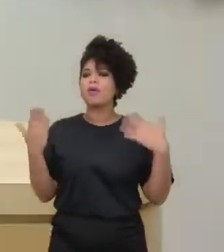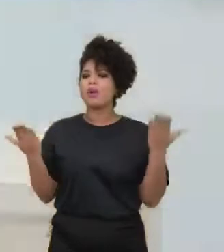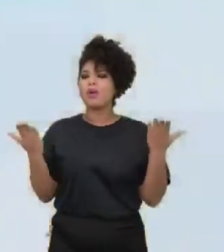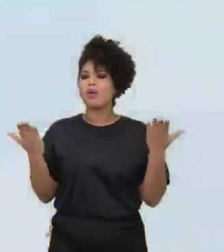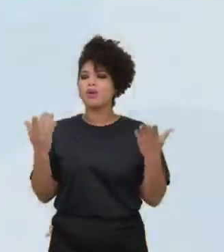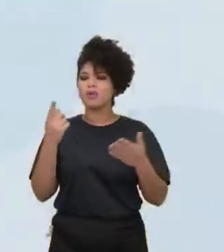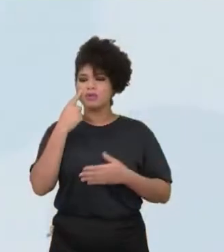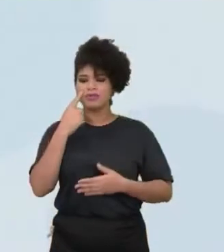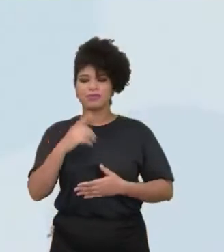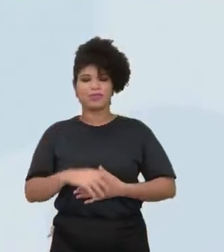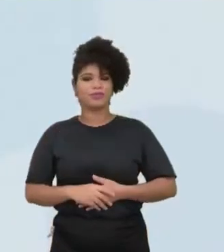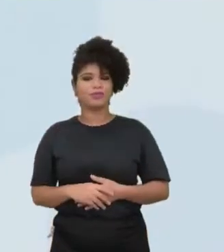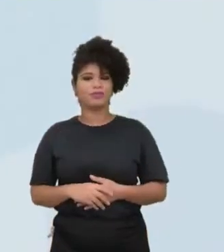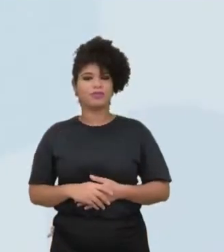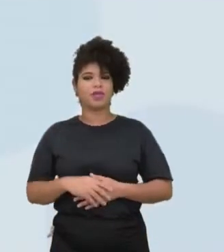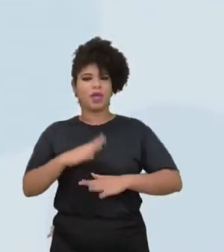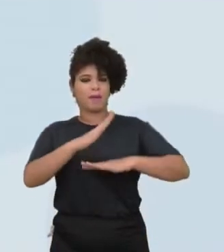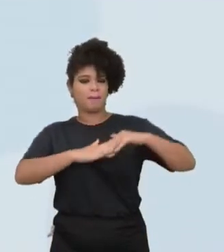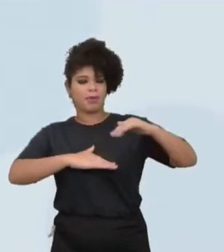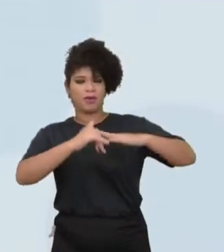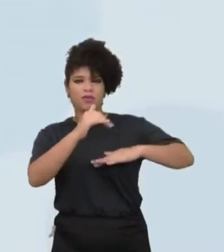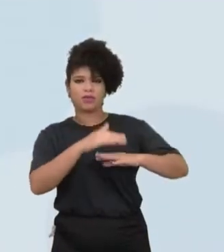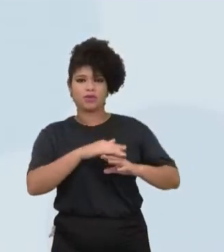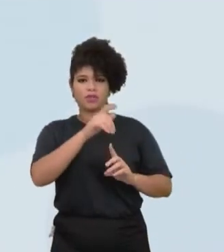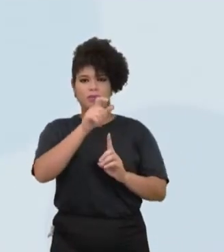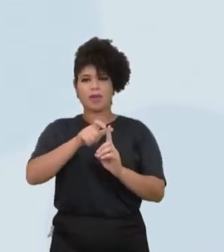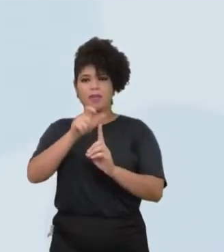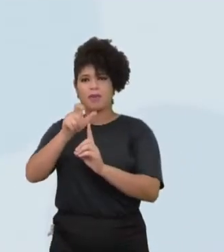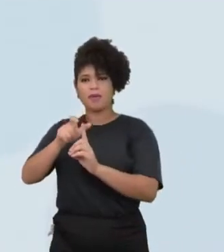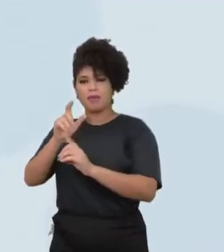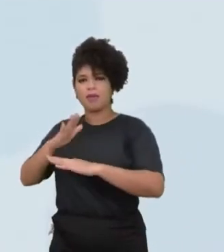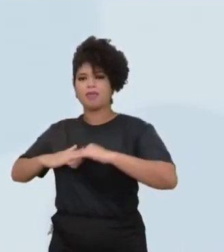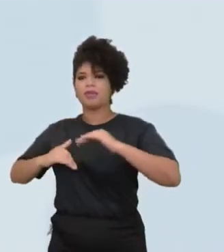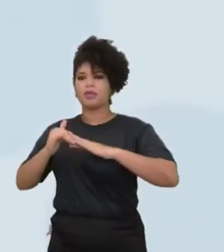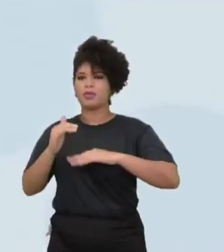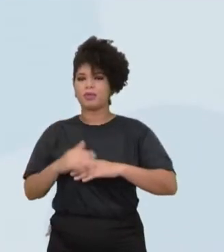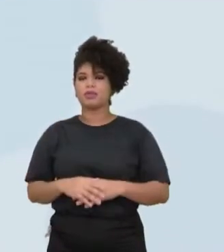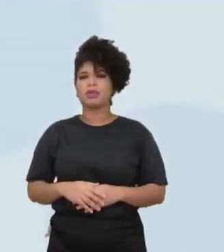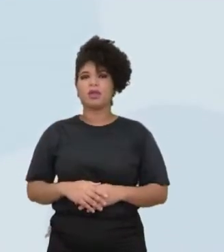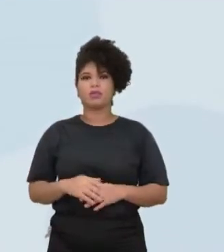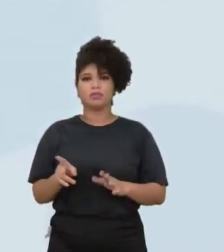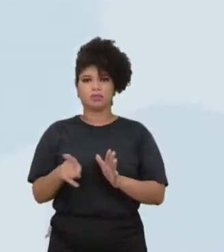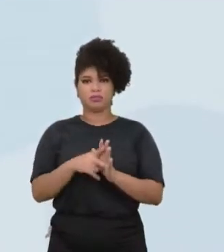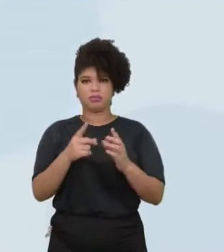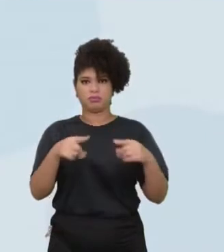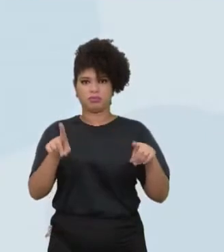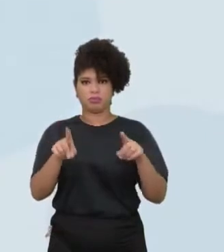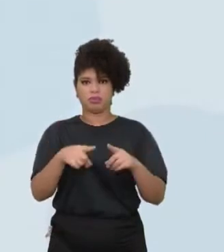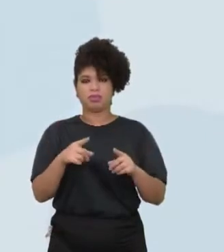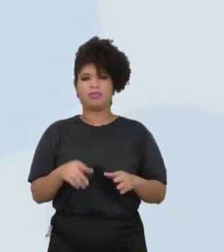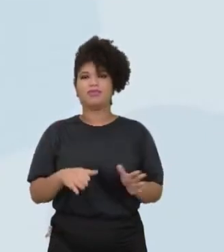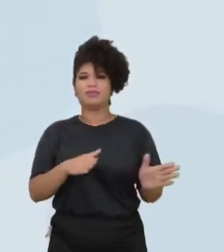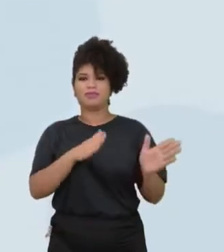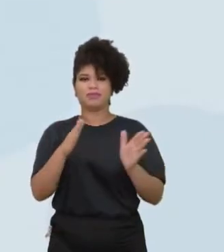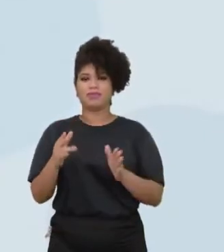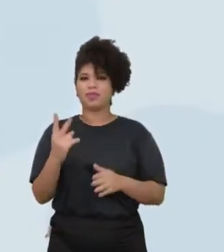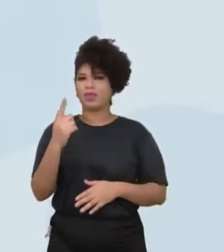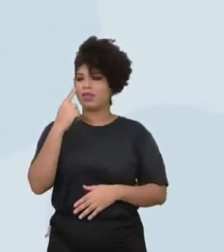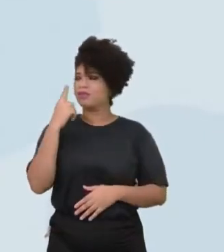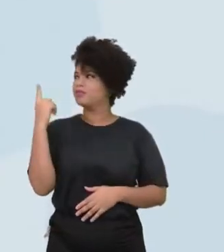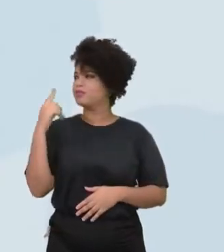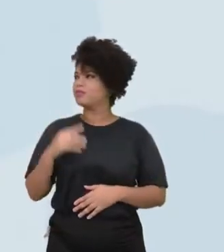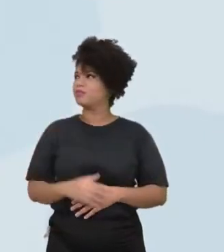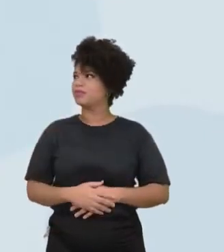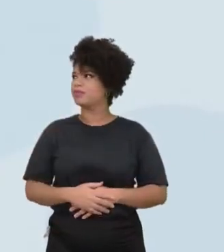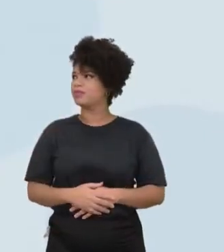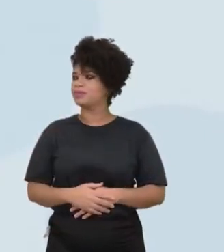só. Profissionais e profissões da música, parte 2, tá? Vamos ver agora quais habilidades que a gente vai utilizar na